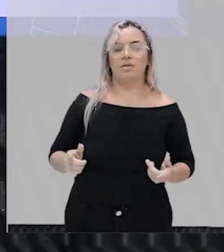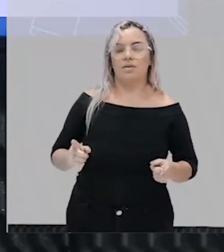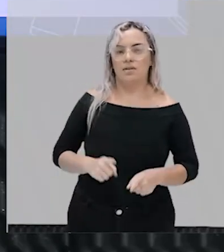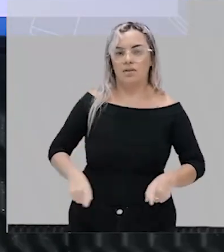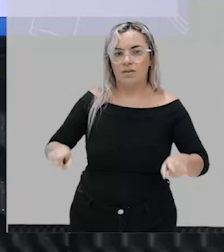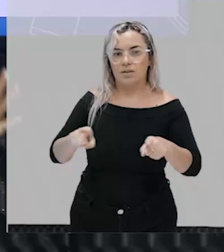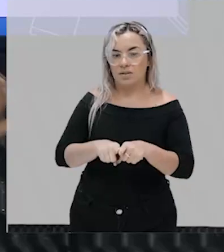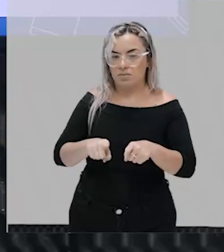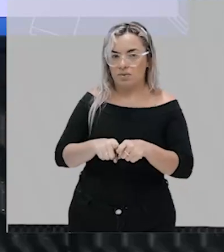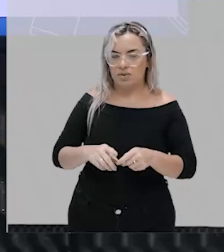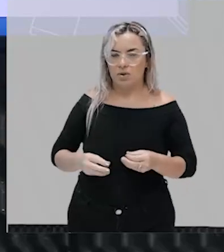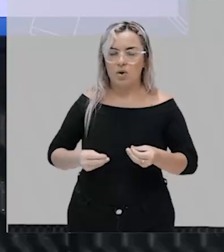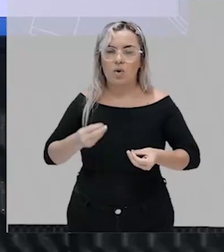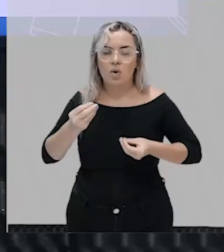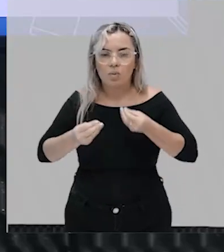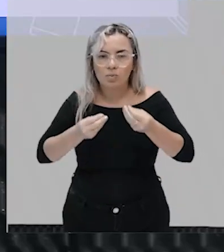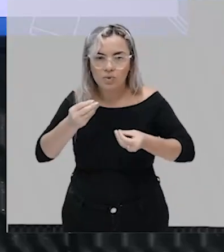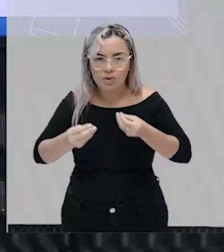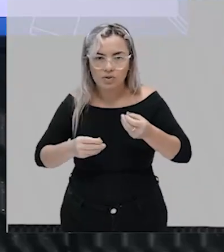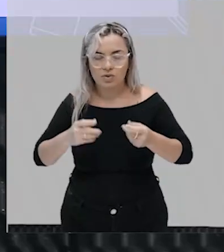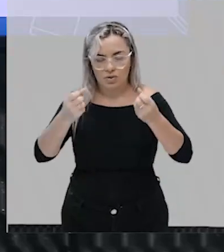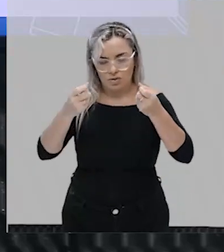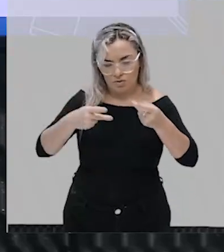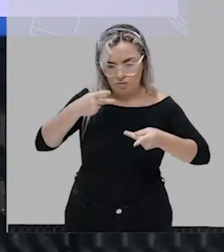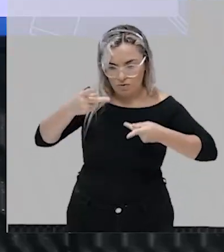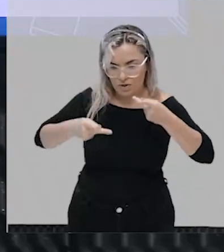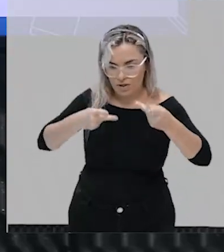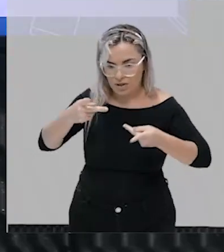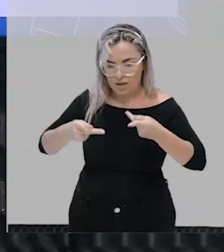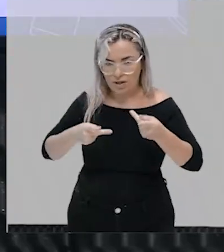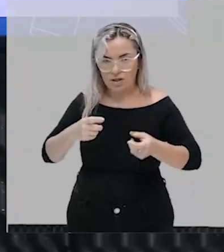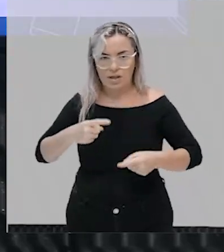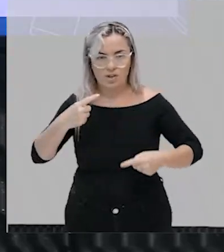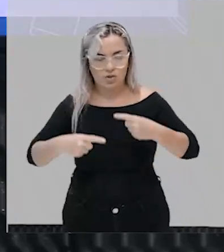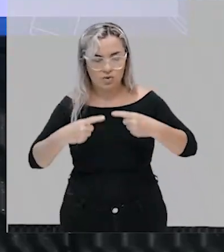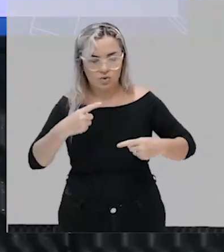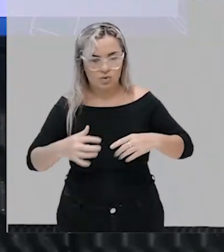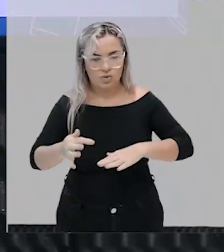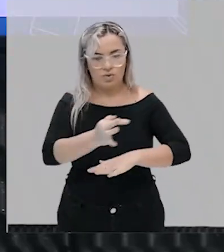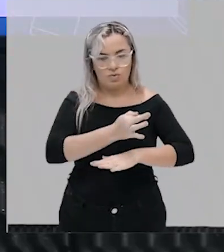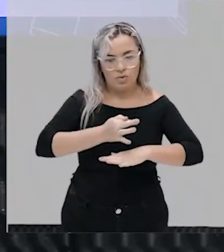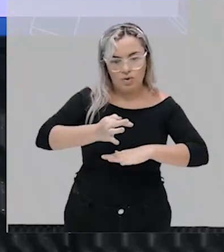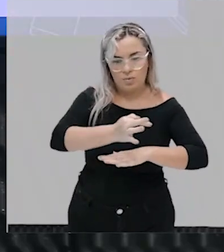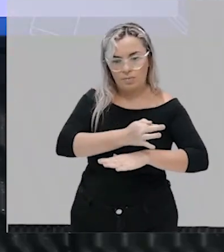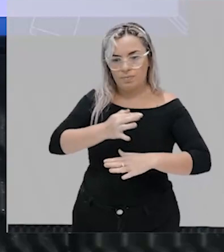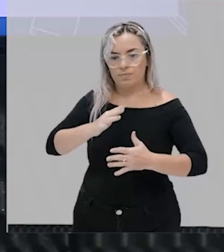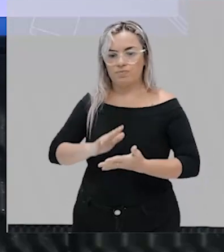discurso formal, tá bom? Haverá